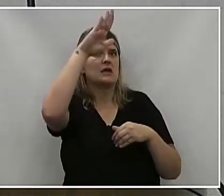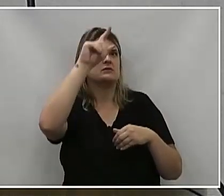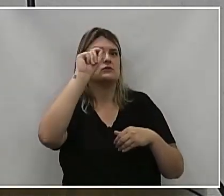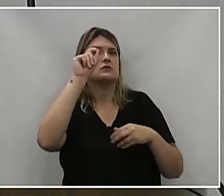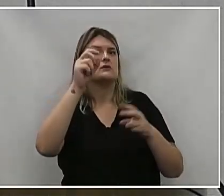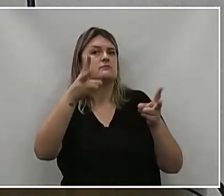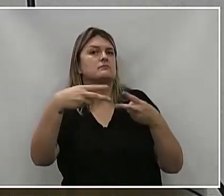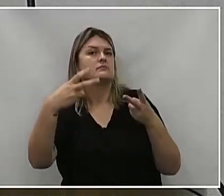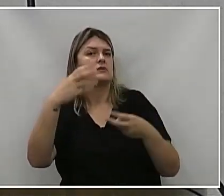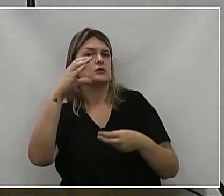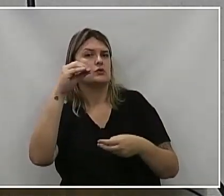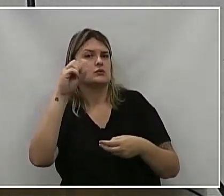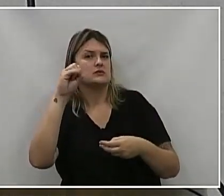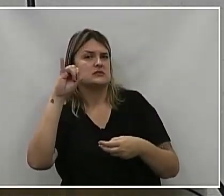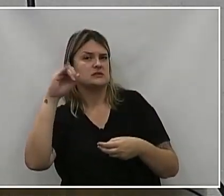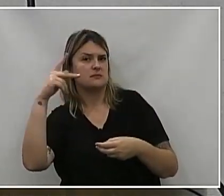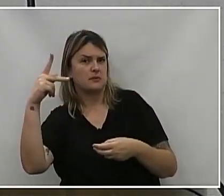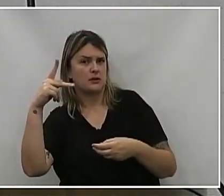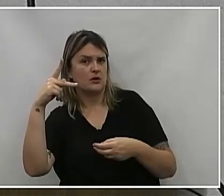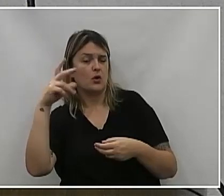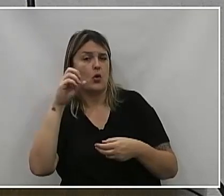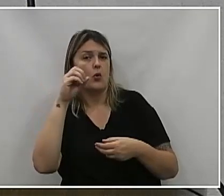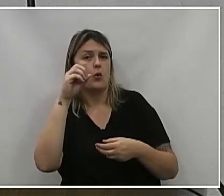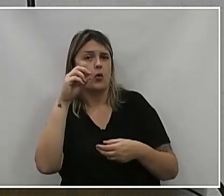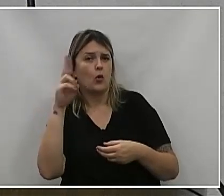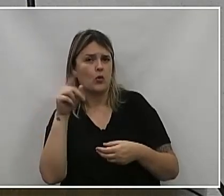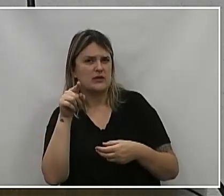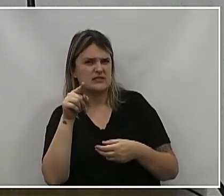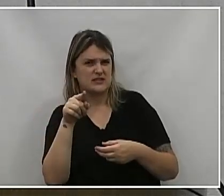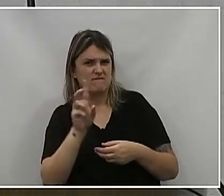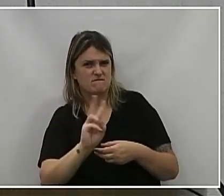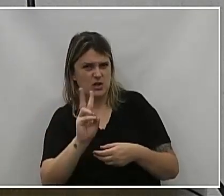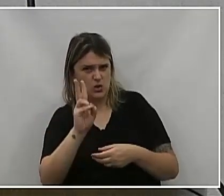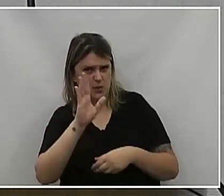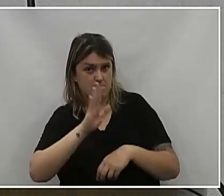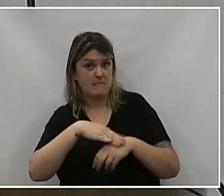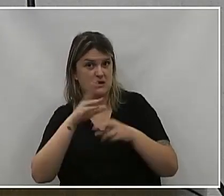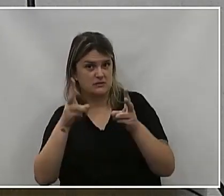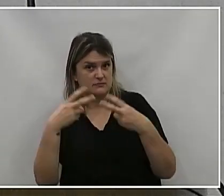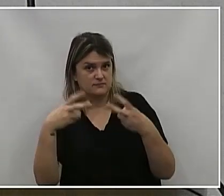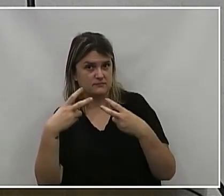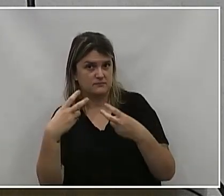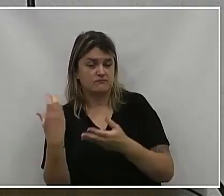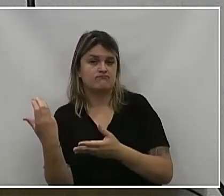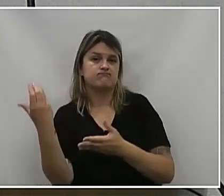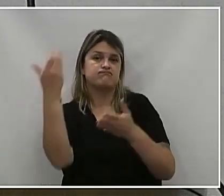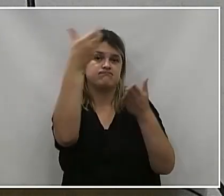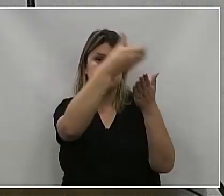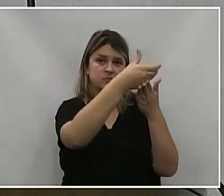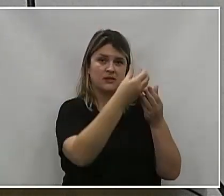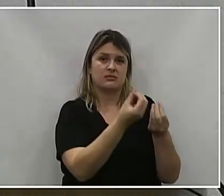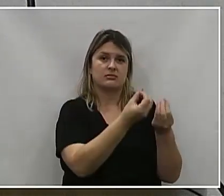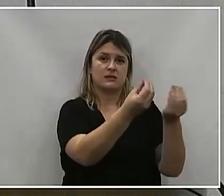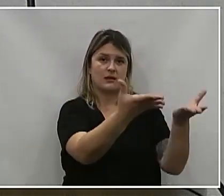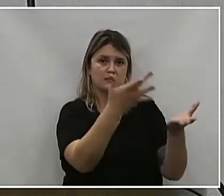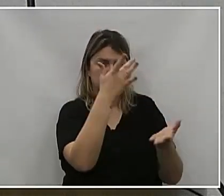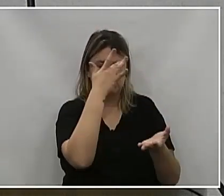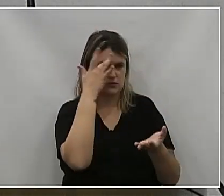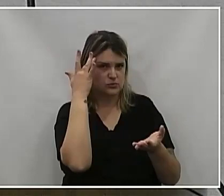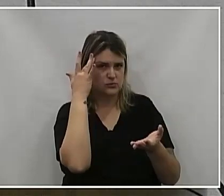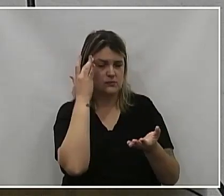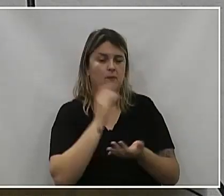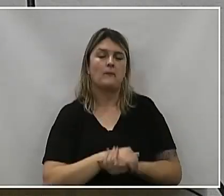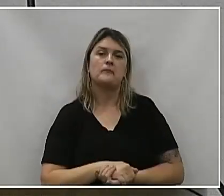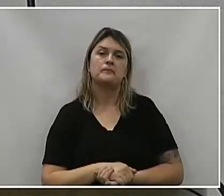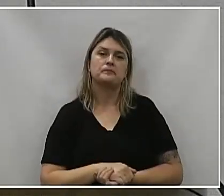o que se arrecadava com o COSIP, ou você ter que repassar esse ônus para o cidadão, né?